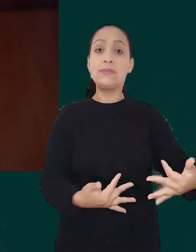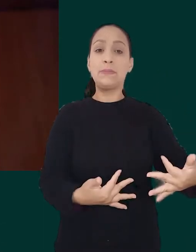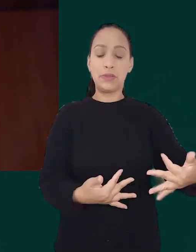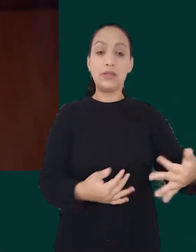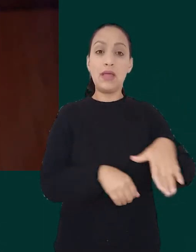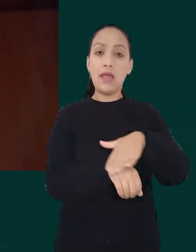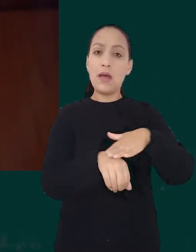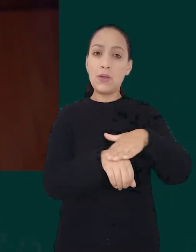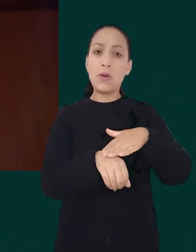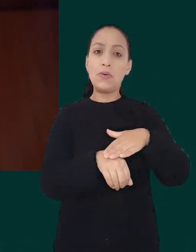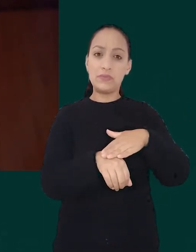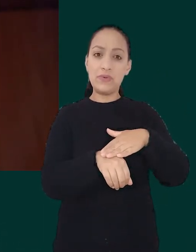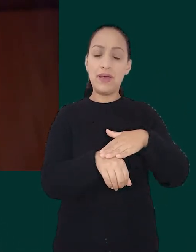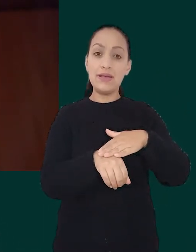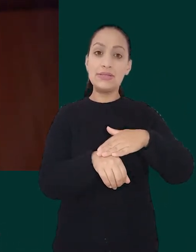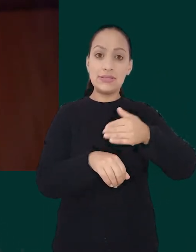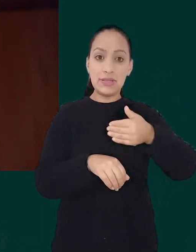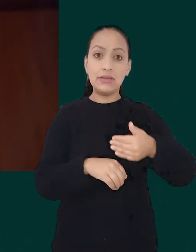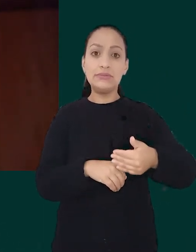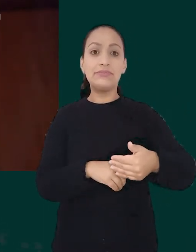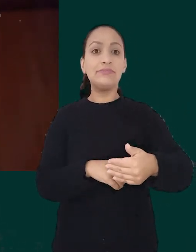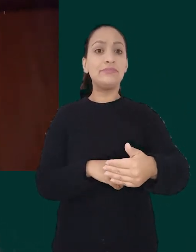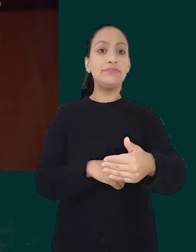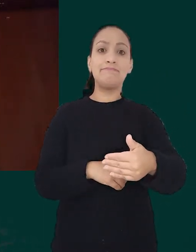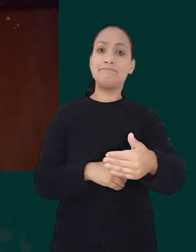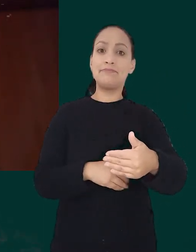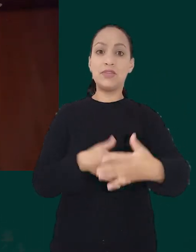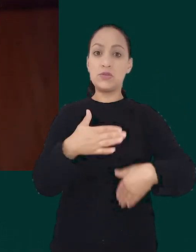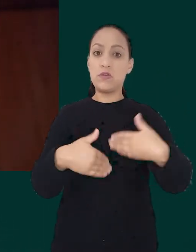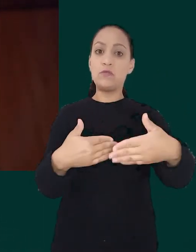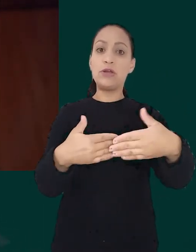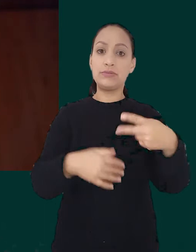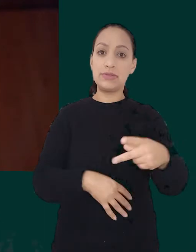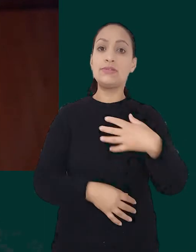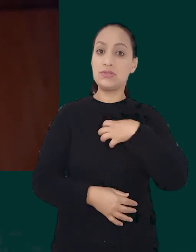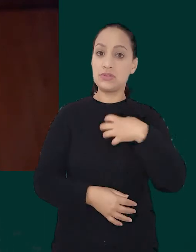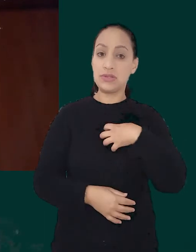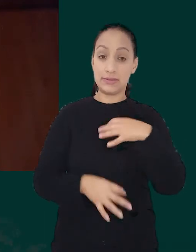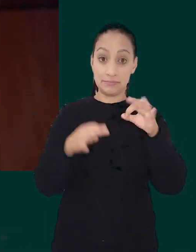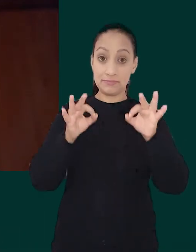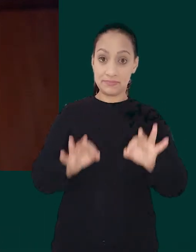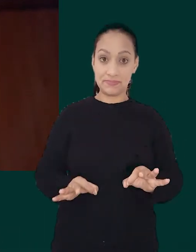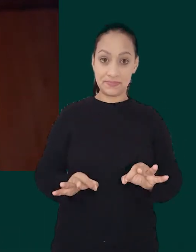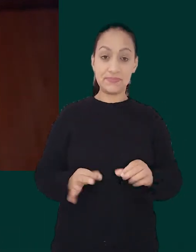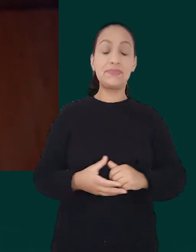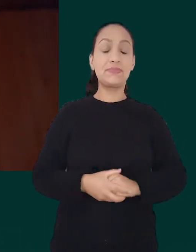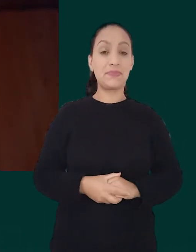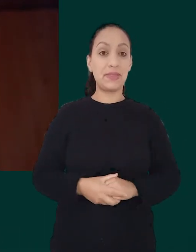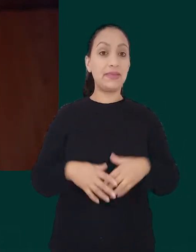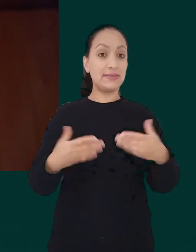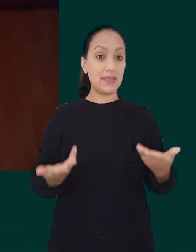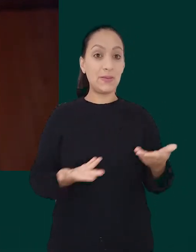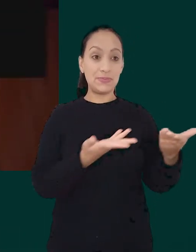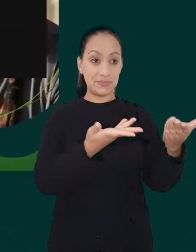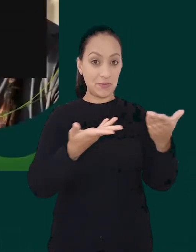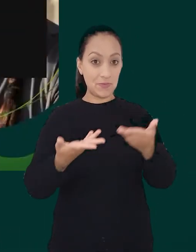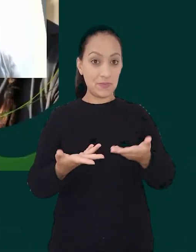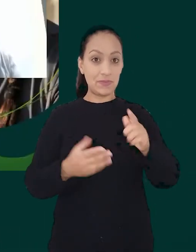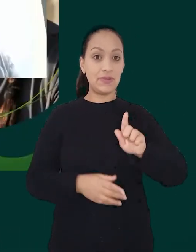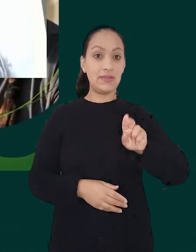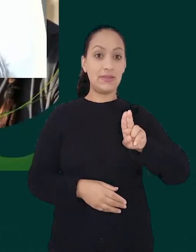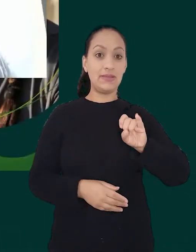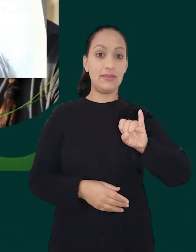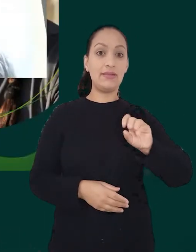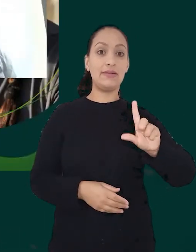conversa vai se desenvolver dessa forma, certo? Então, Guilherme, vamos chamar